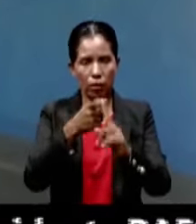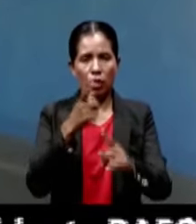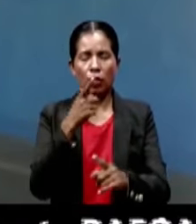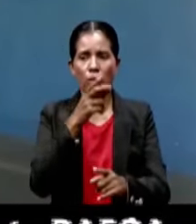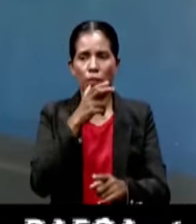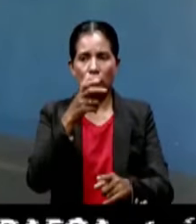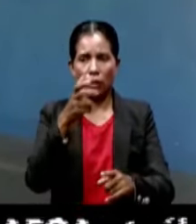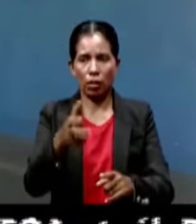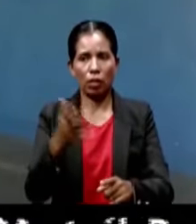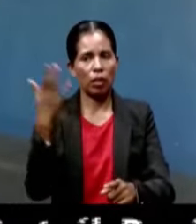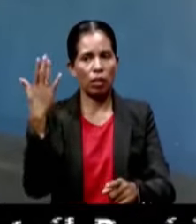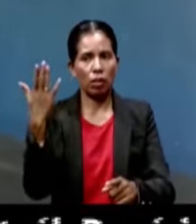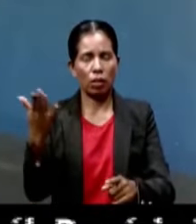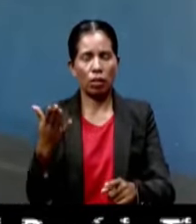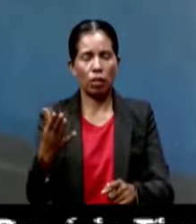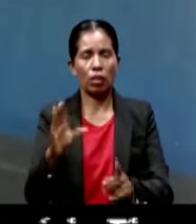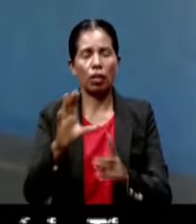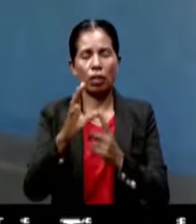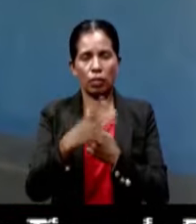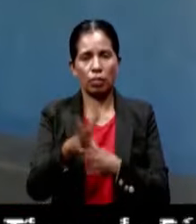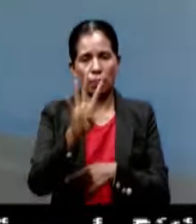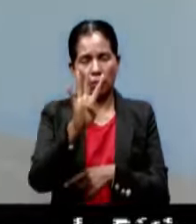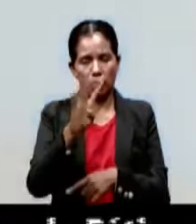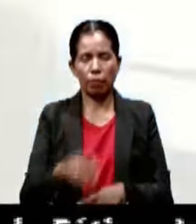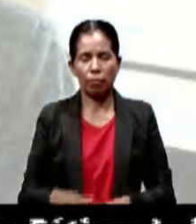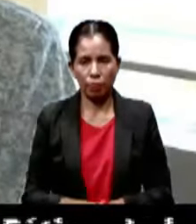portuguesa e ha classe quarto ano.